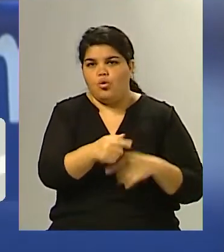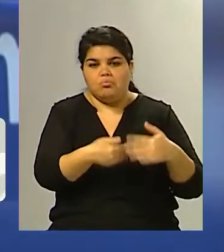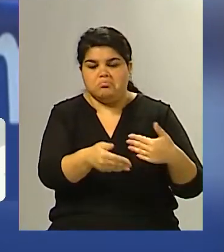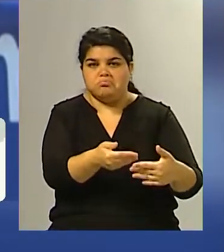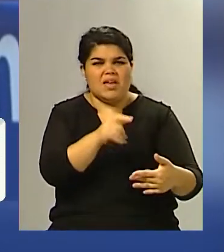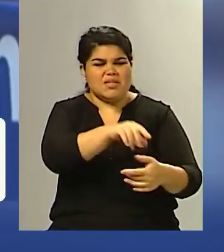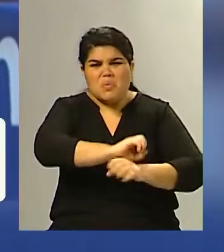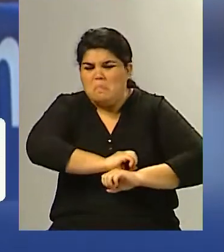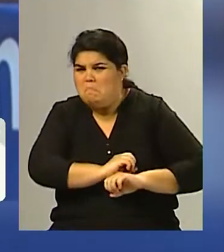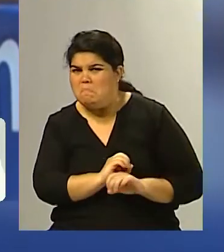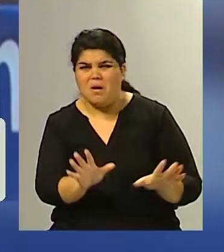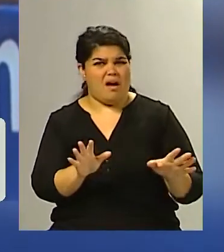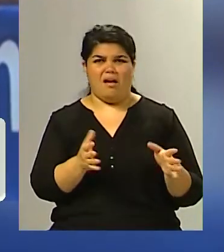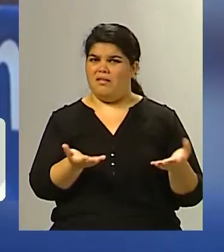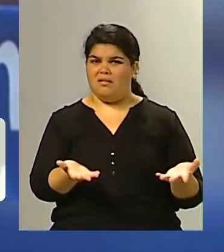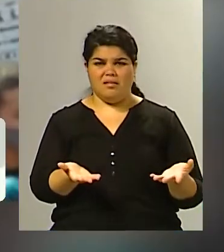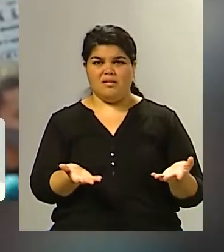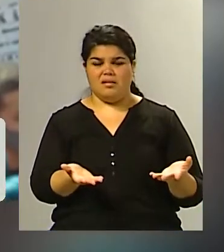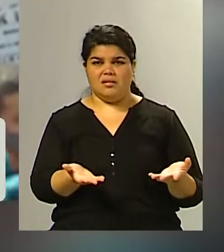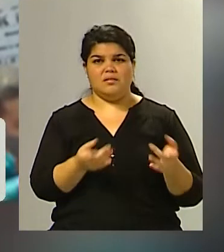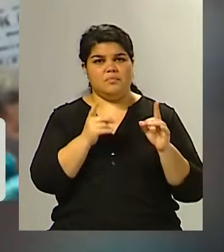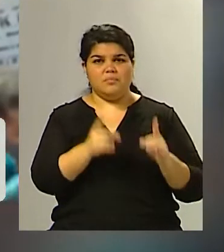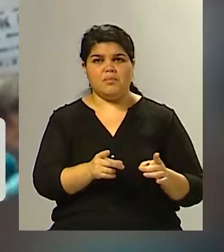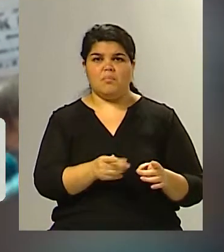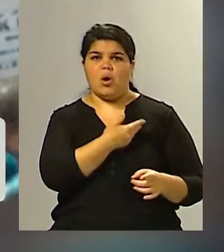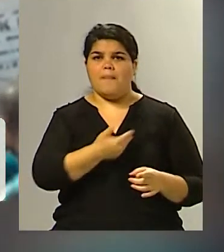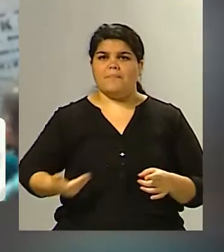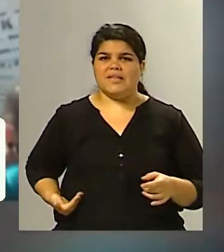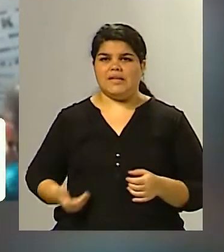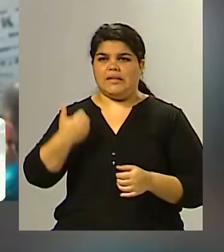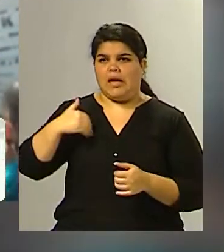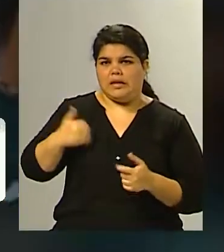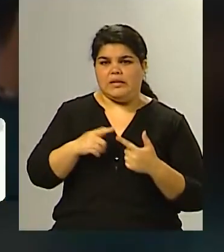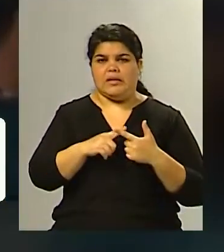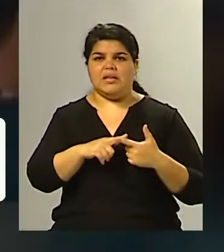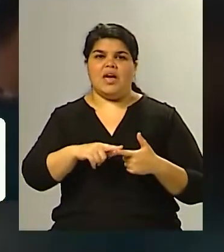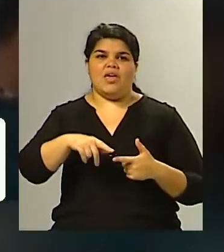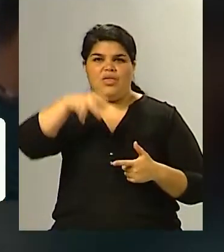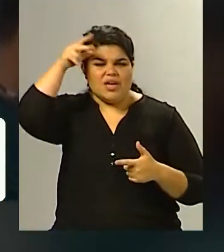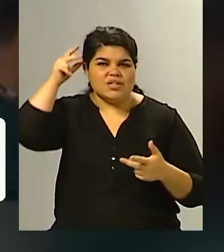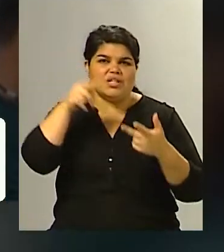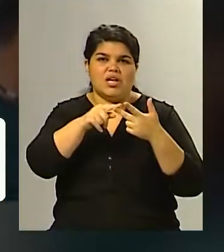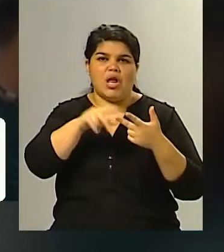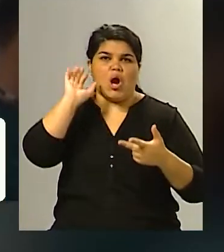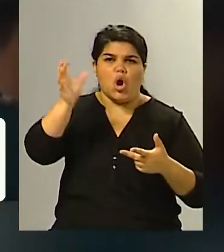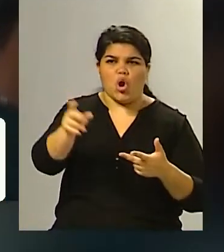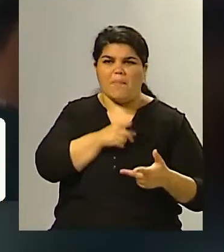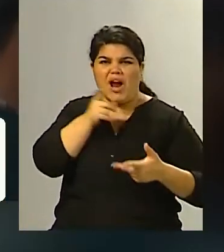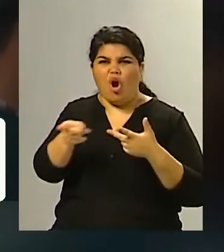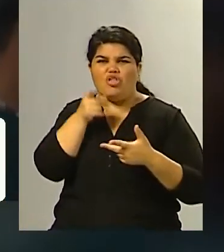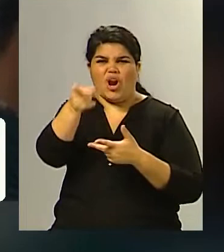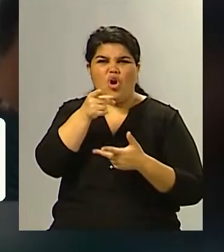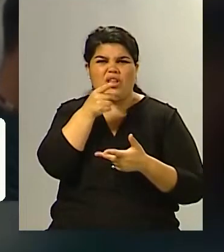maneira terrível contra o presidente da Argentina, de Chile, de Colômbia, não?